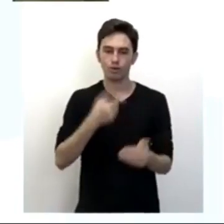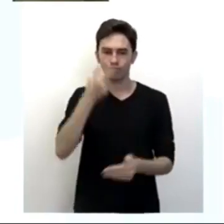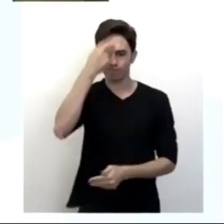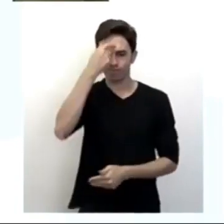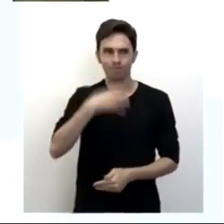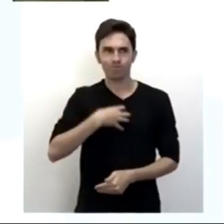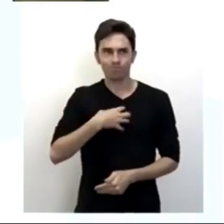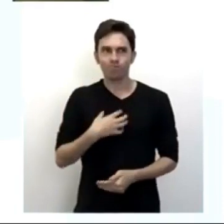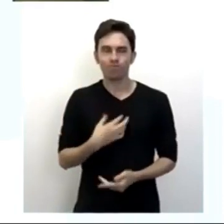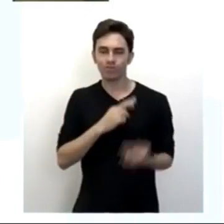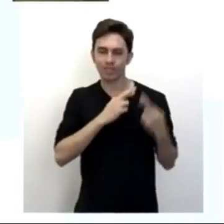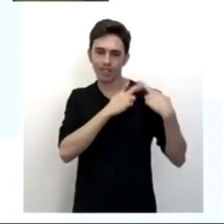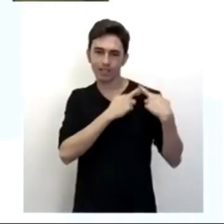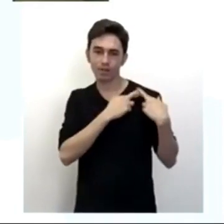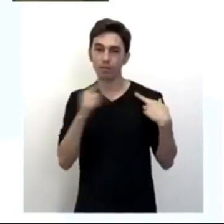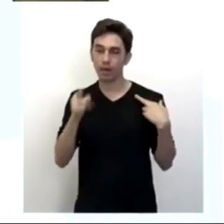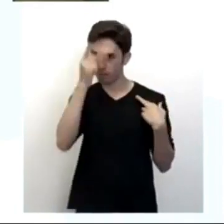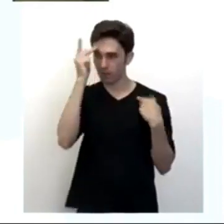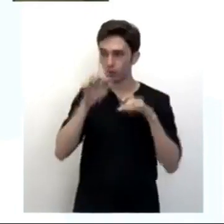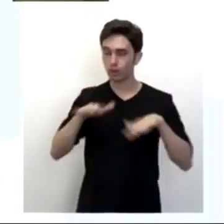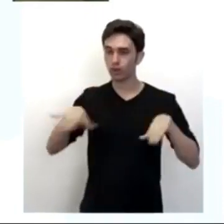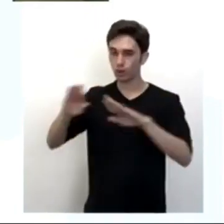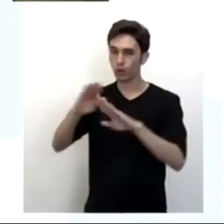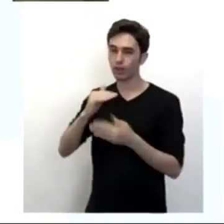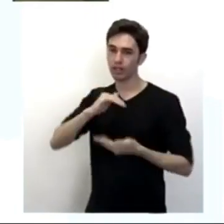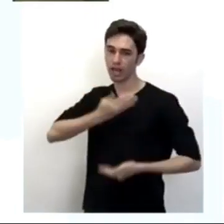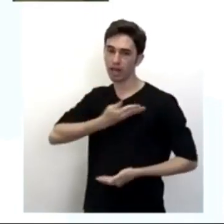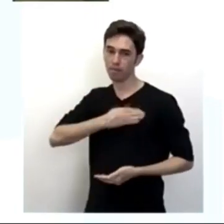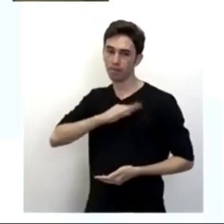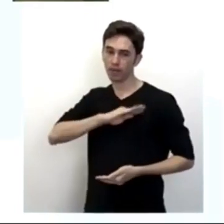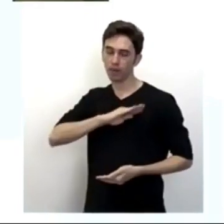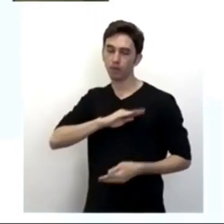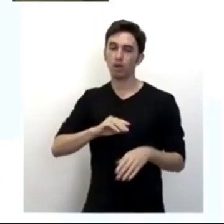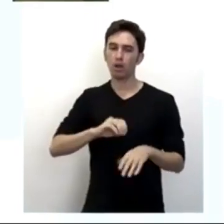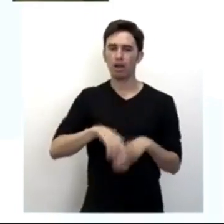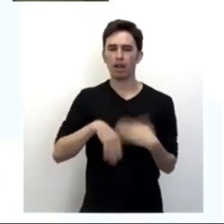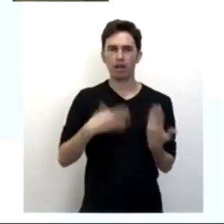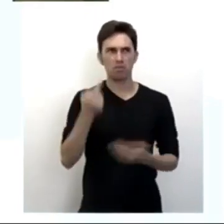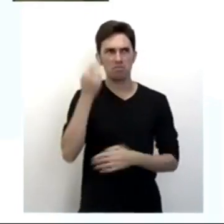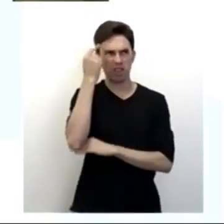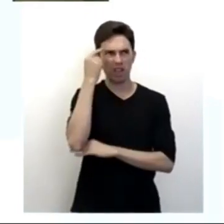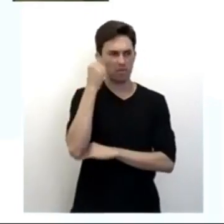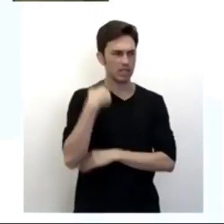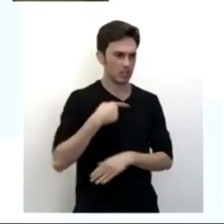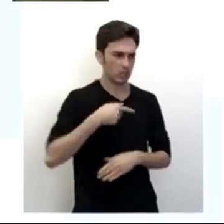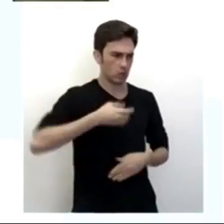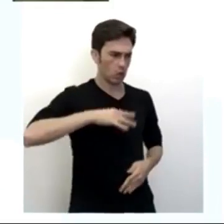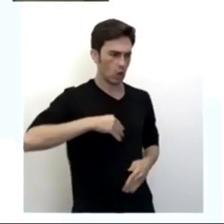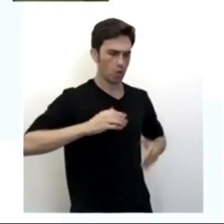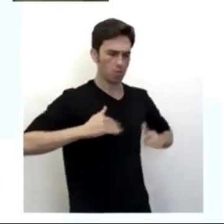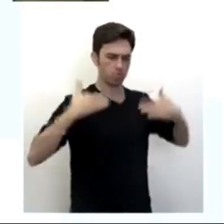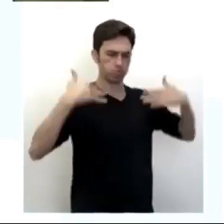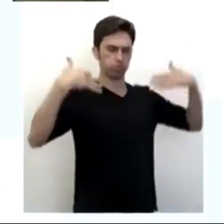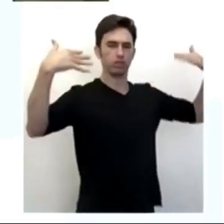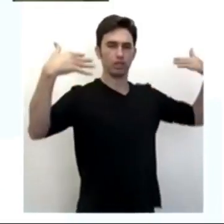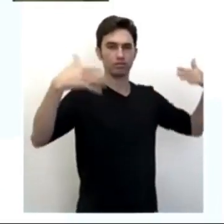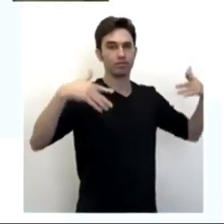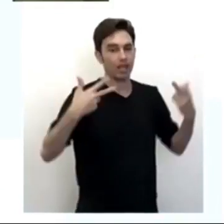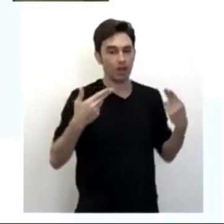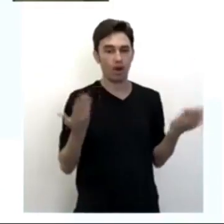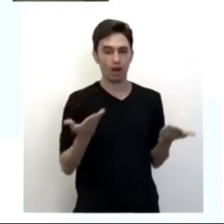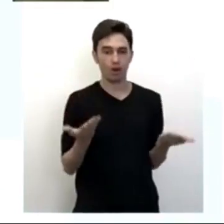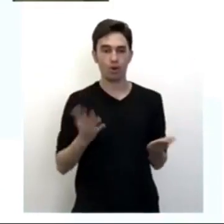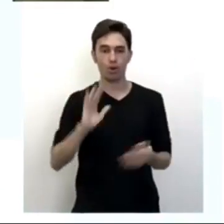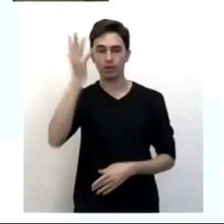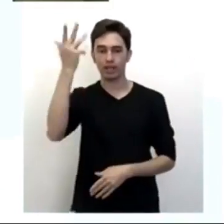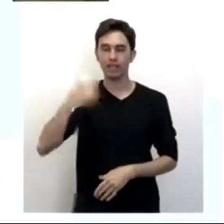responsabilidade pelos seus companheiros, ao invés de glorificar o poder e o sucesso, como ocorre na nossa sociedade presente.